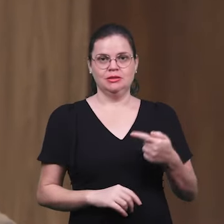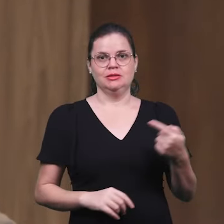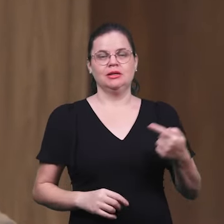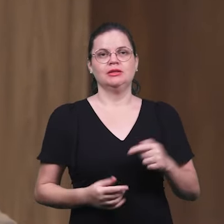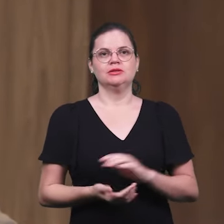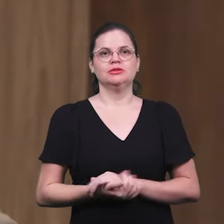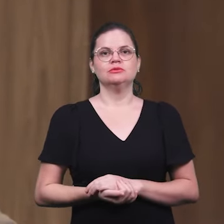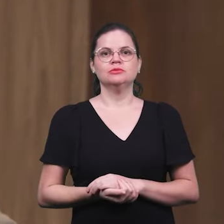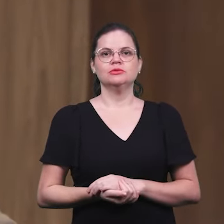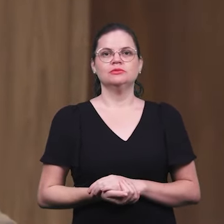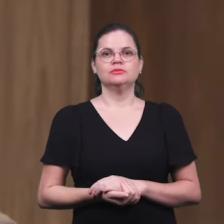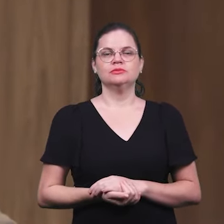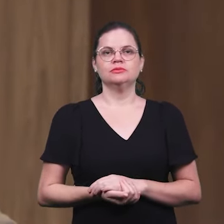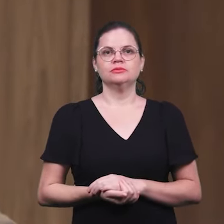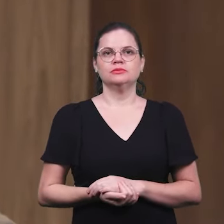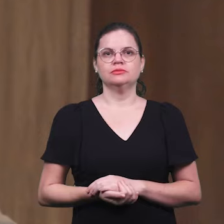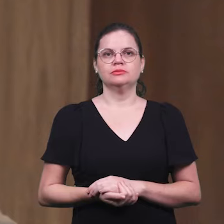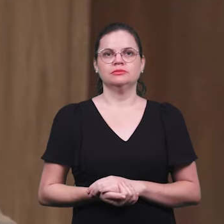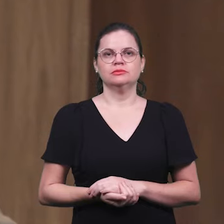249,